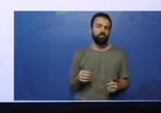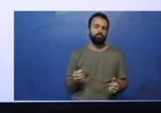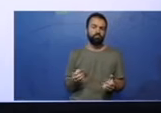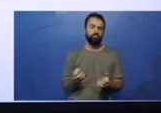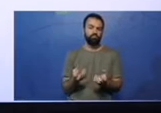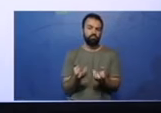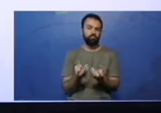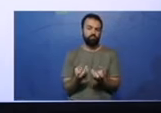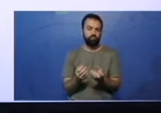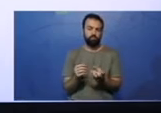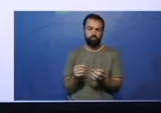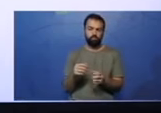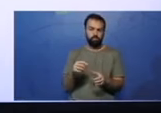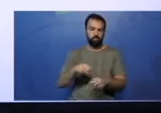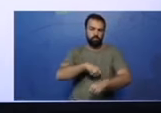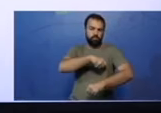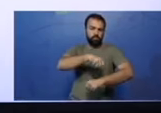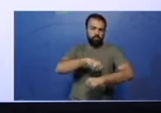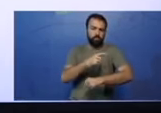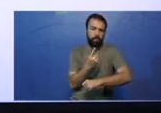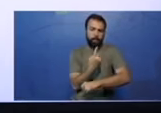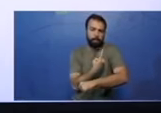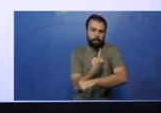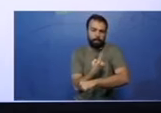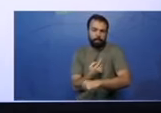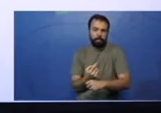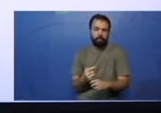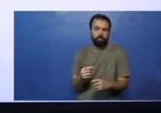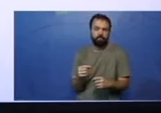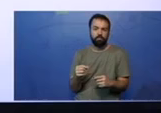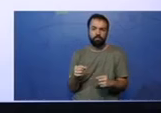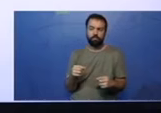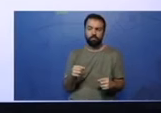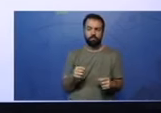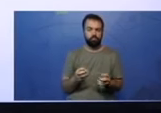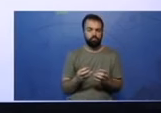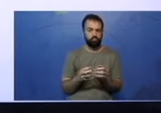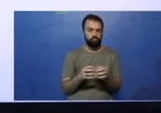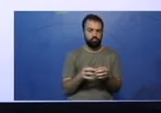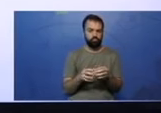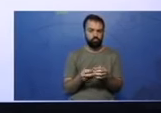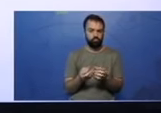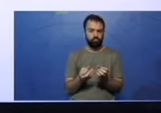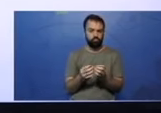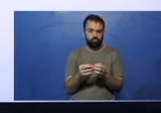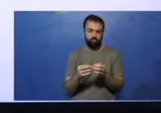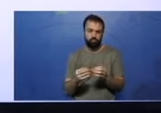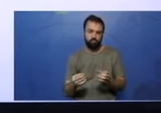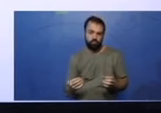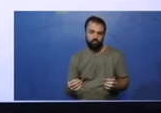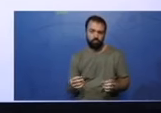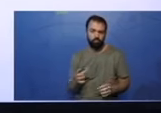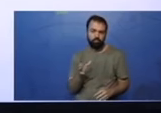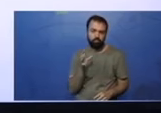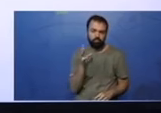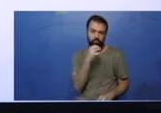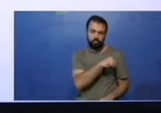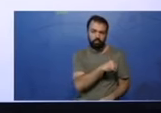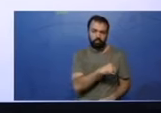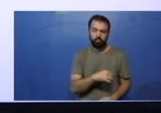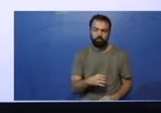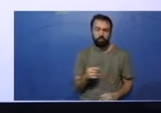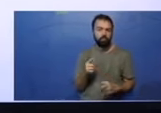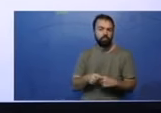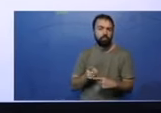pressão. Quando o líquido ferve, ele entra em ebulição dentro da panela, ele começa a produzir vapores. E